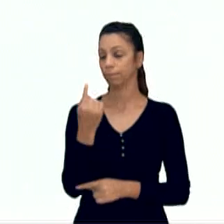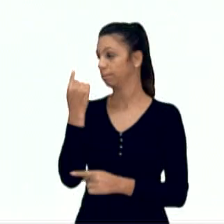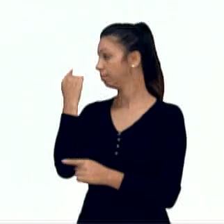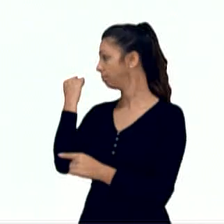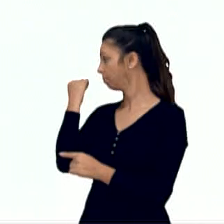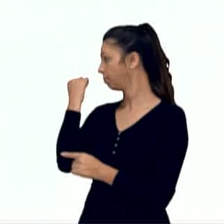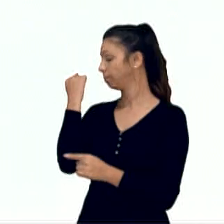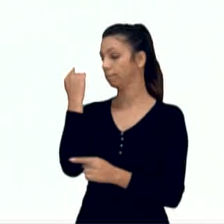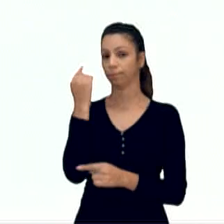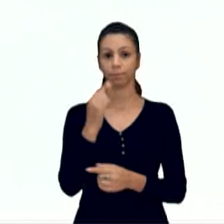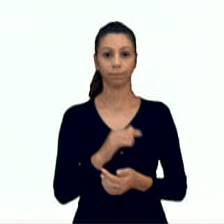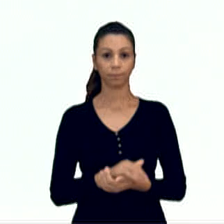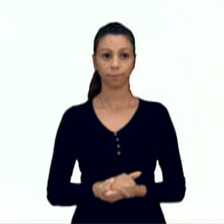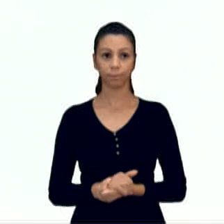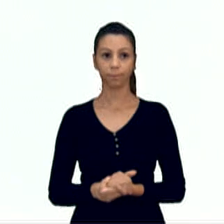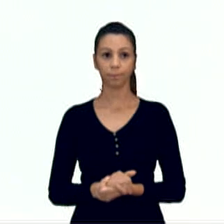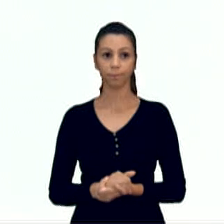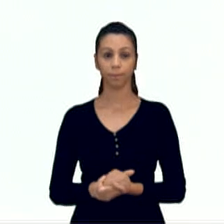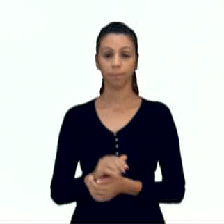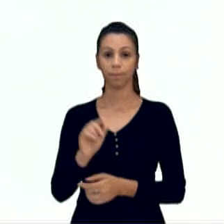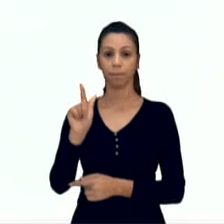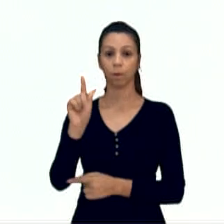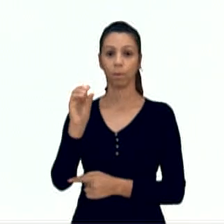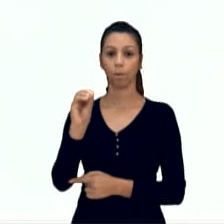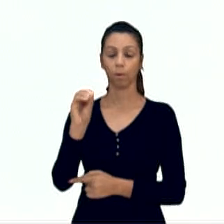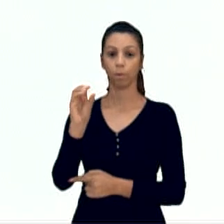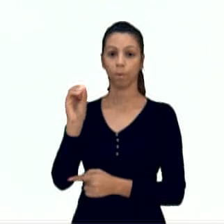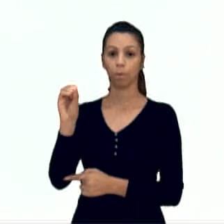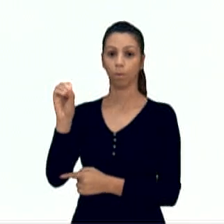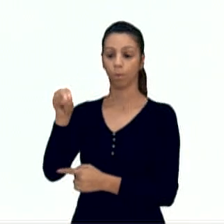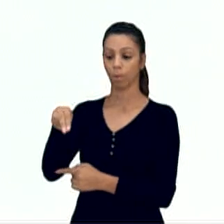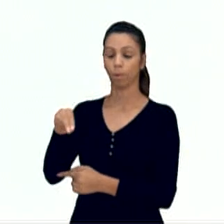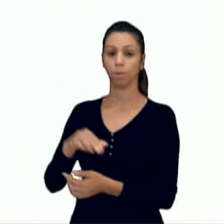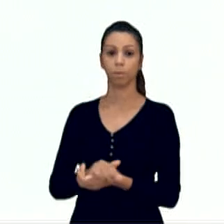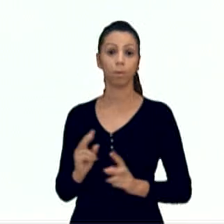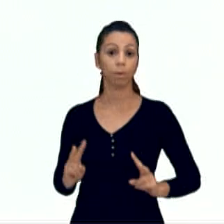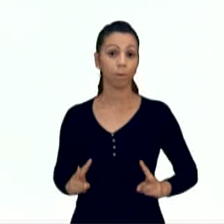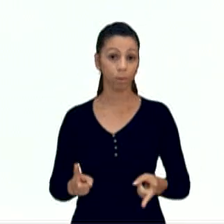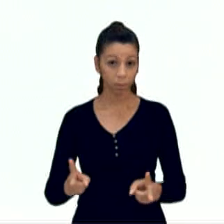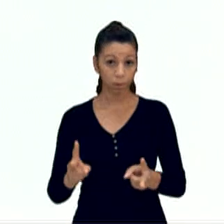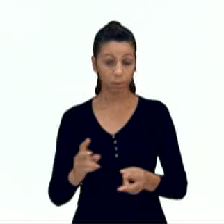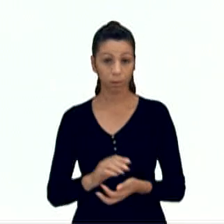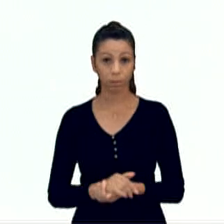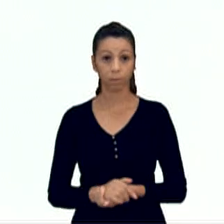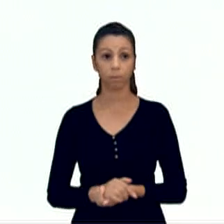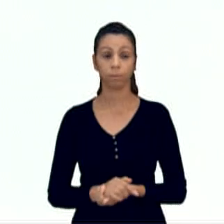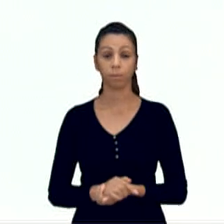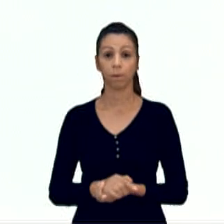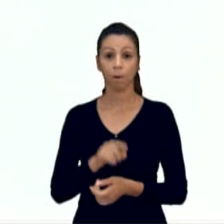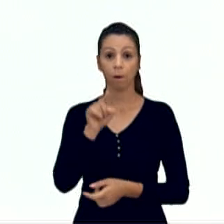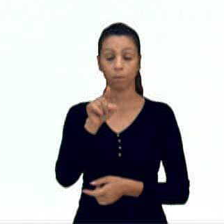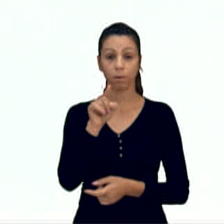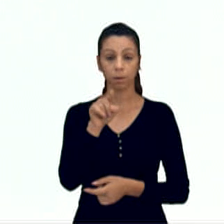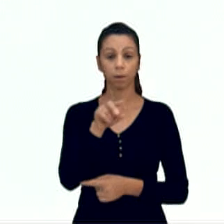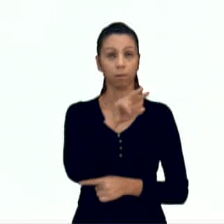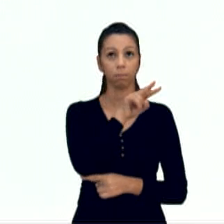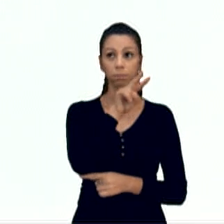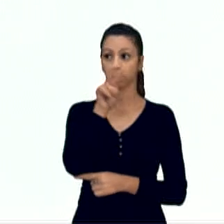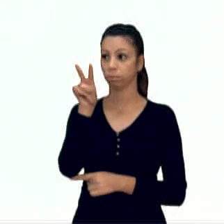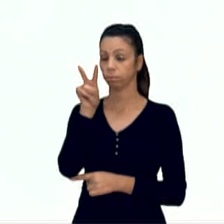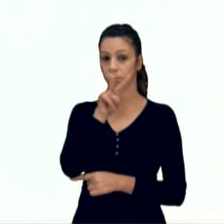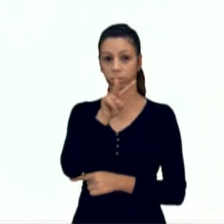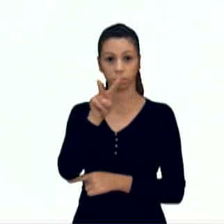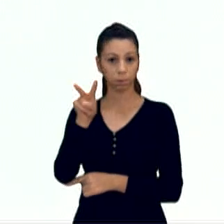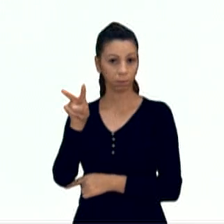trás, olhar para o passado. E go on, continuar, ir adiante. Vocês vão ler essas